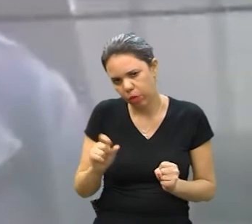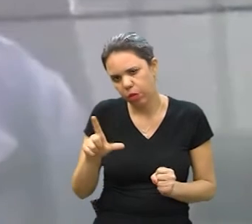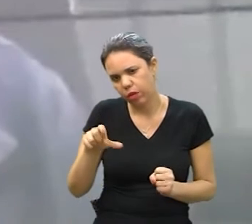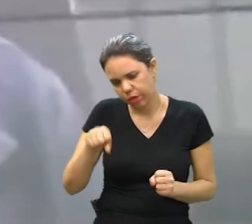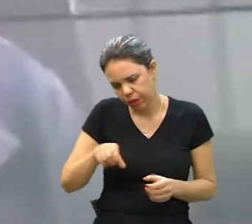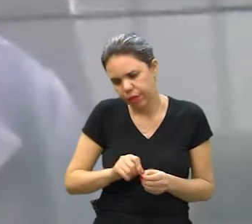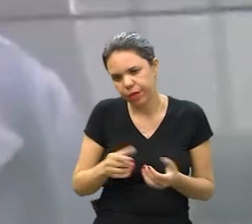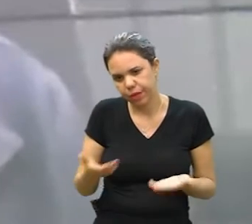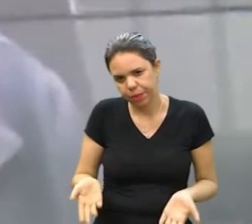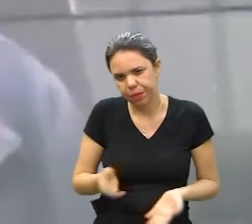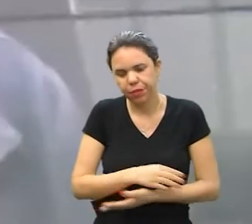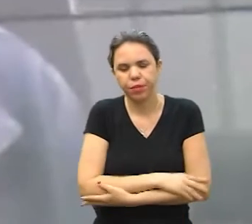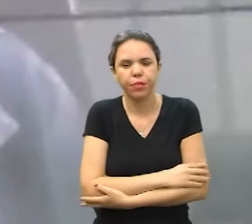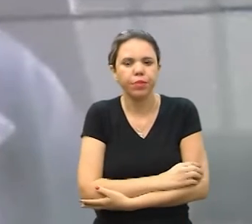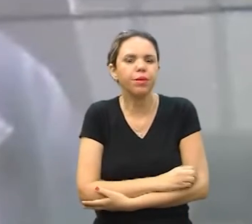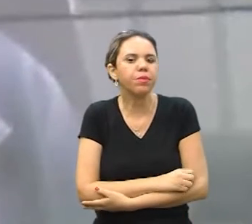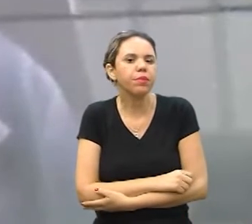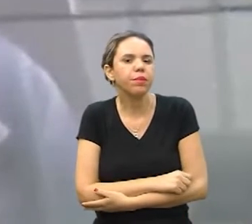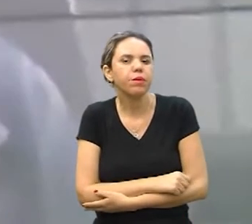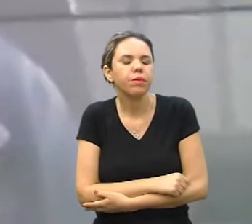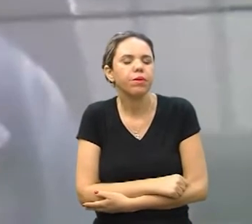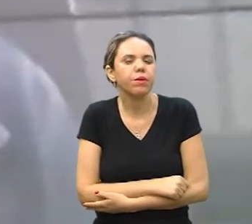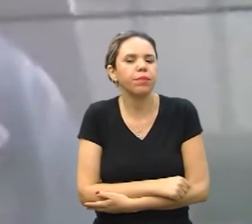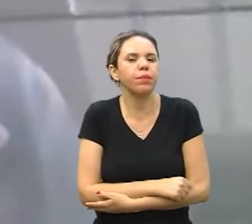pode, claro que faz, né?